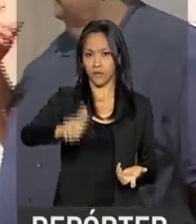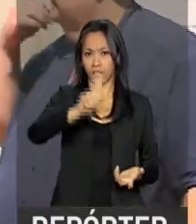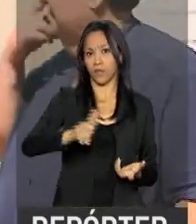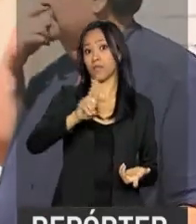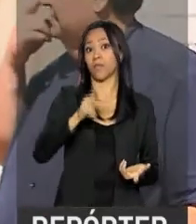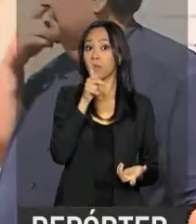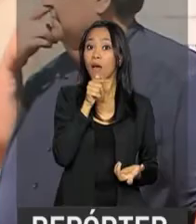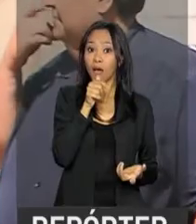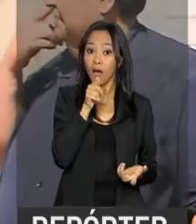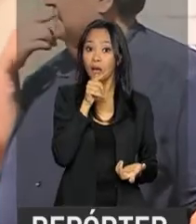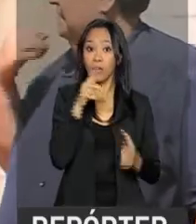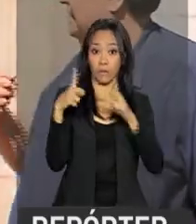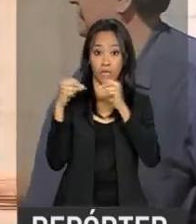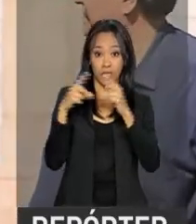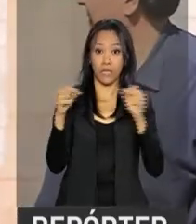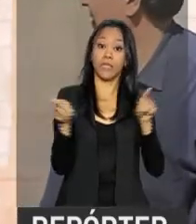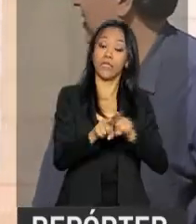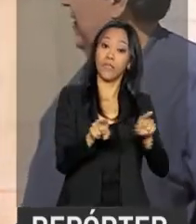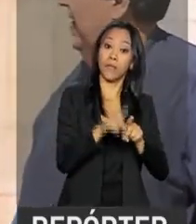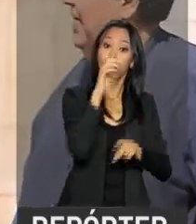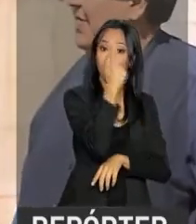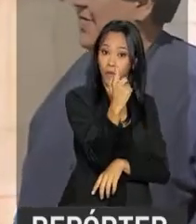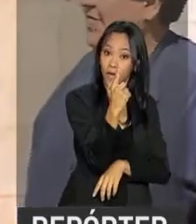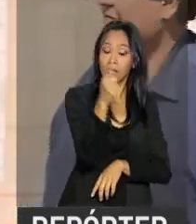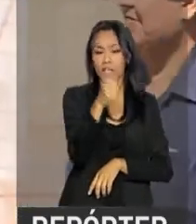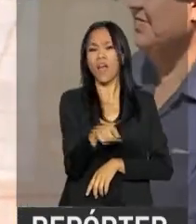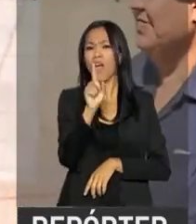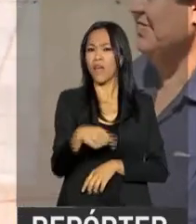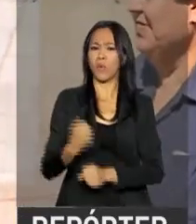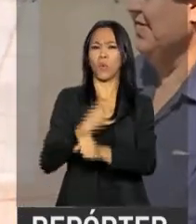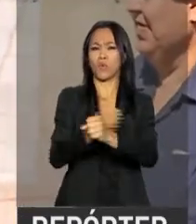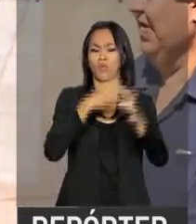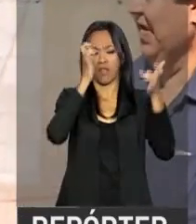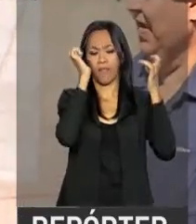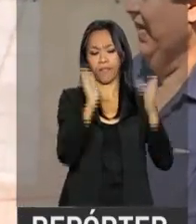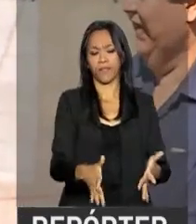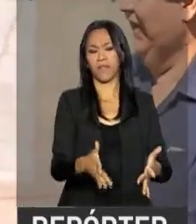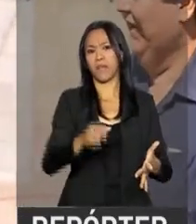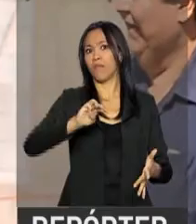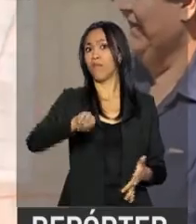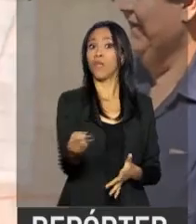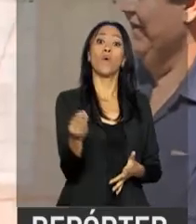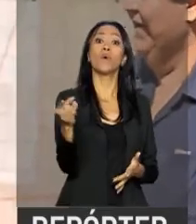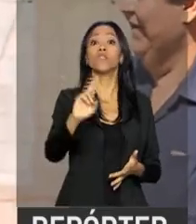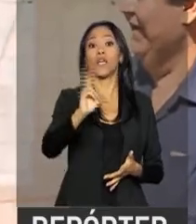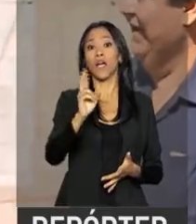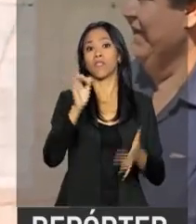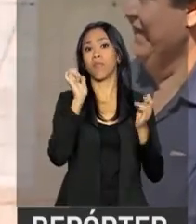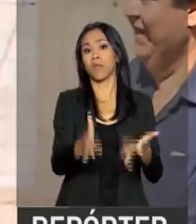e do entorno e garantindo água é uma obra que estava paralisada não milhões de reais que estavam sendo